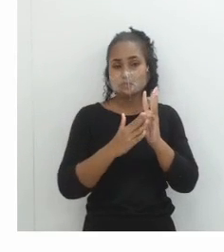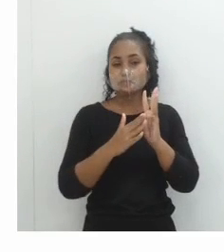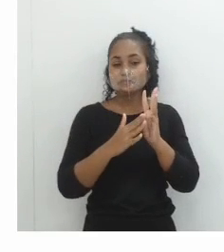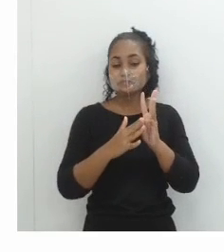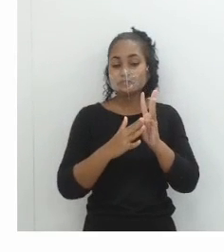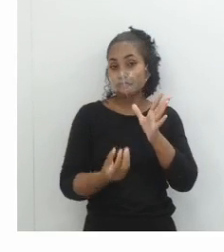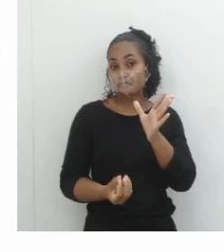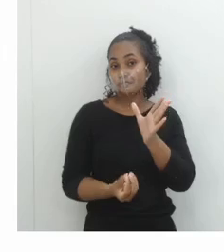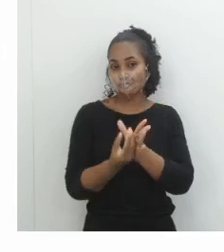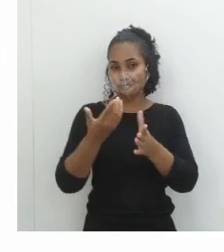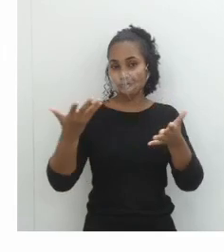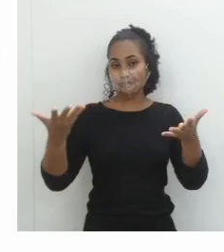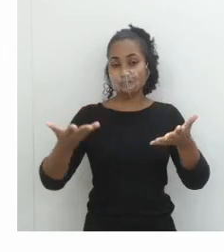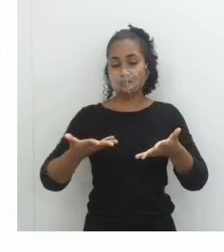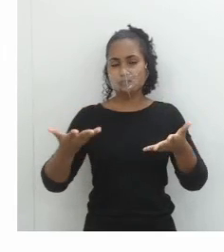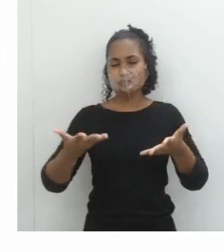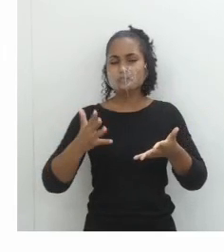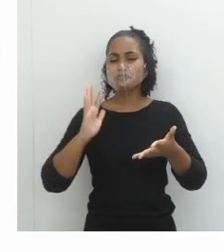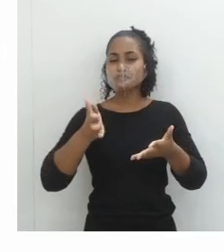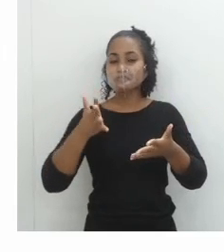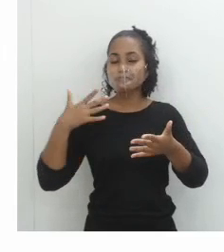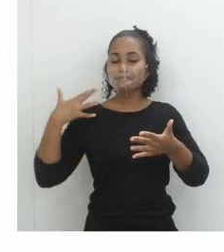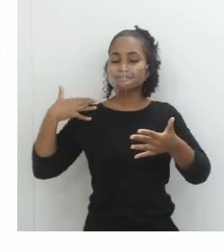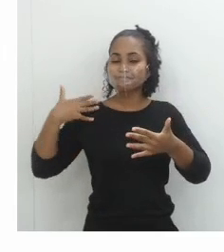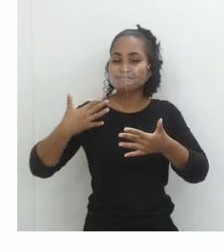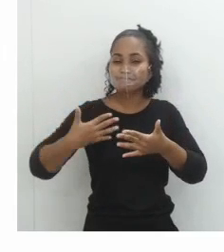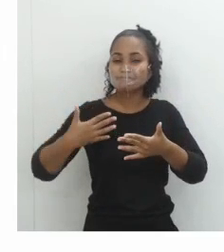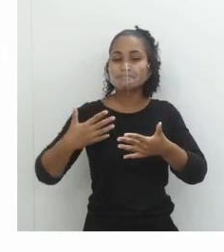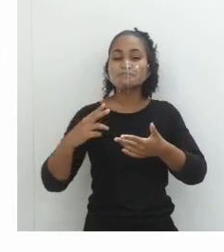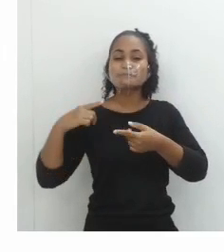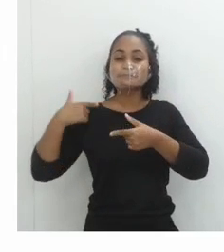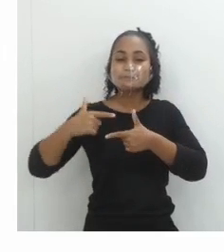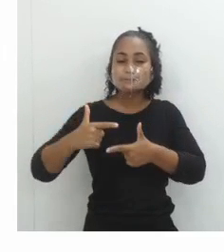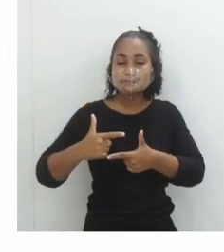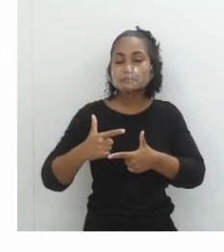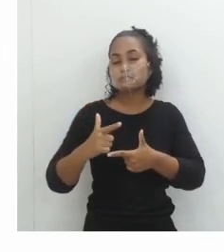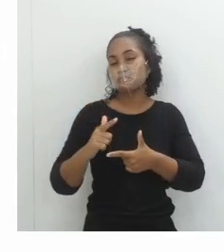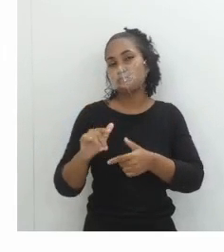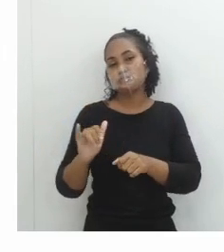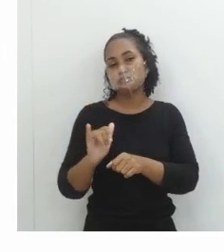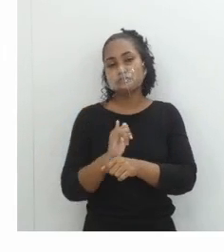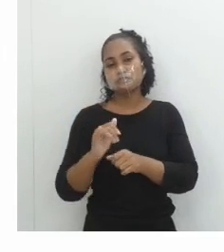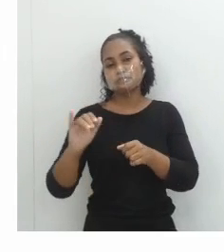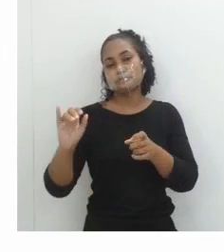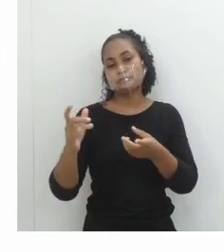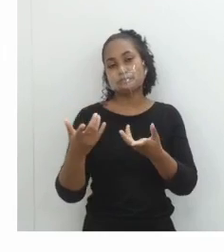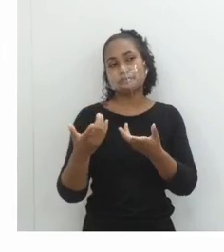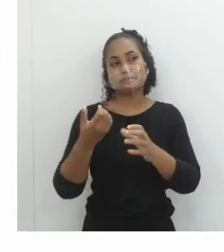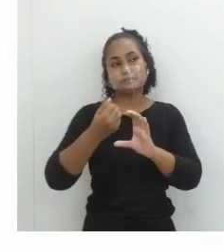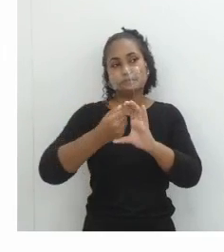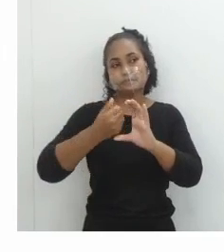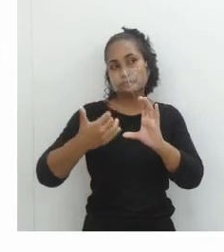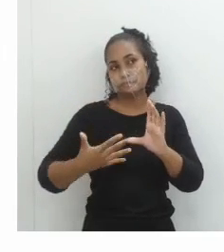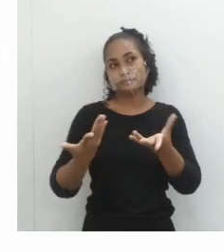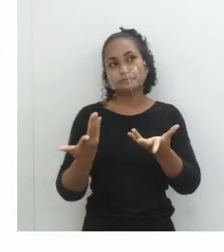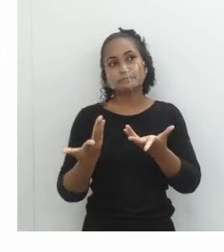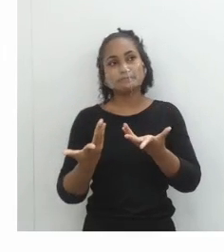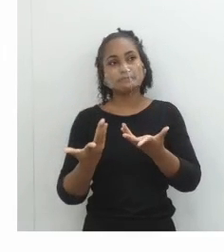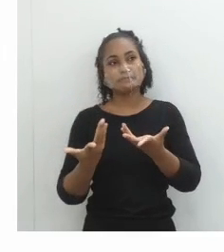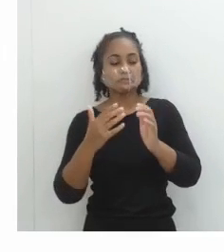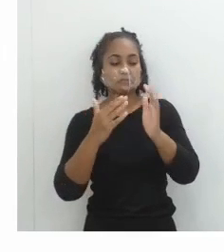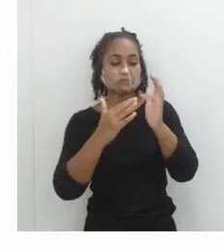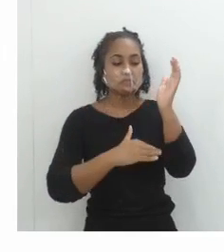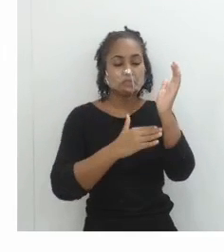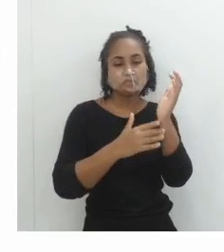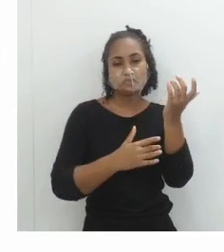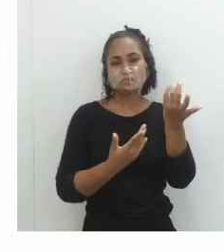formou, eles já traziam consigo isso, mas não nas formas de tatuagem, como a gente vê hoje, gente que